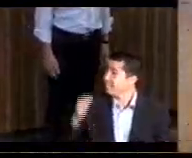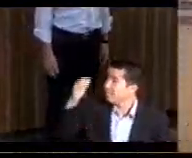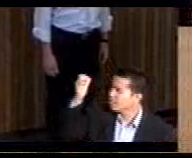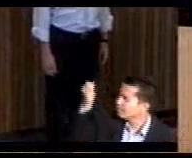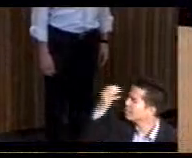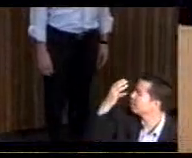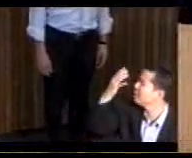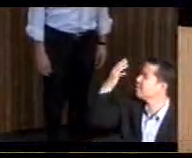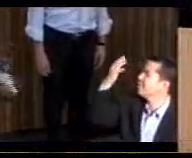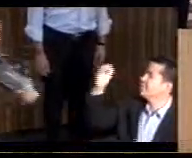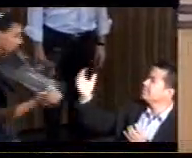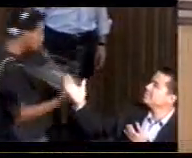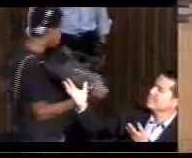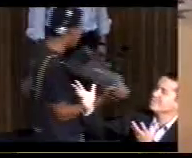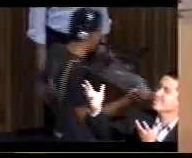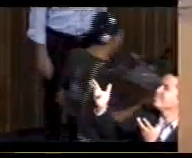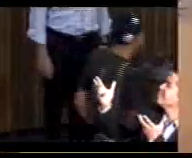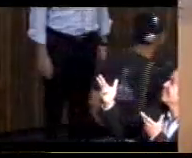presente, é